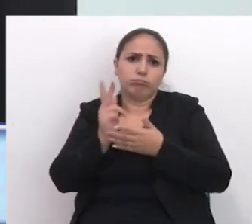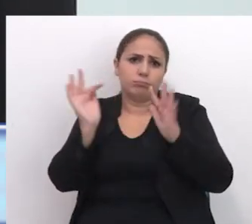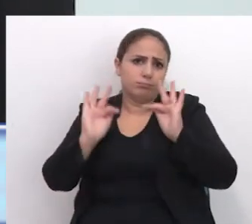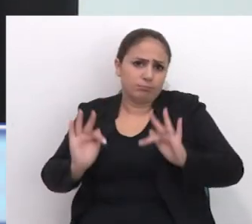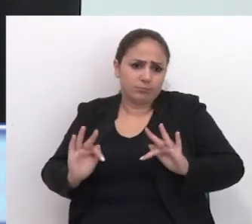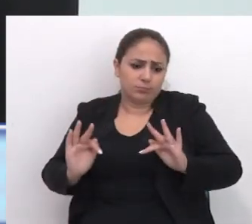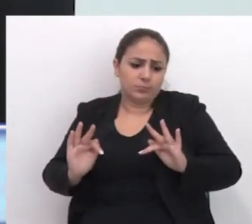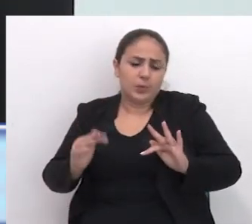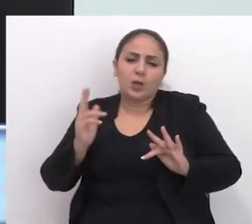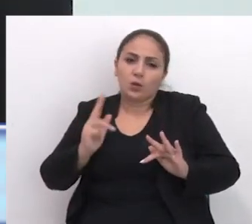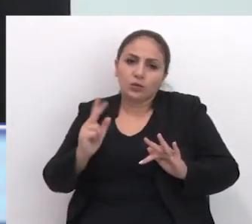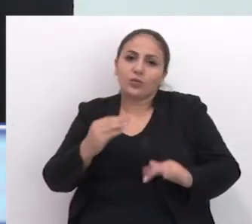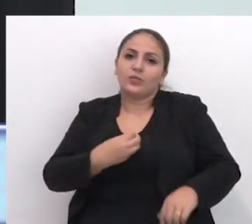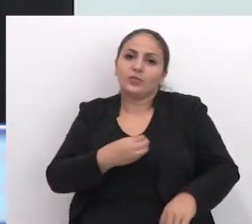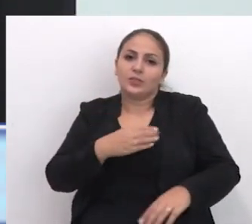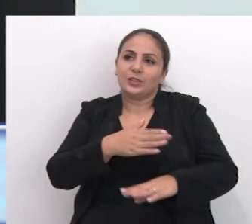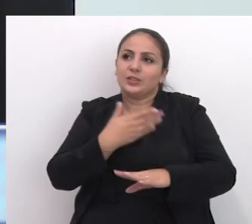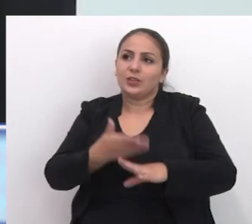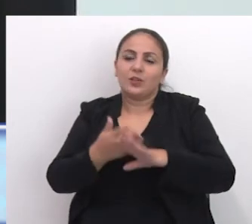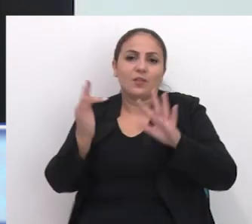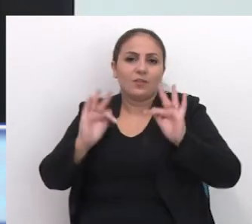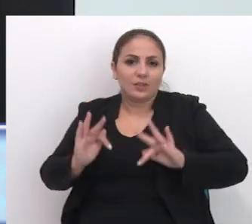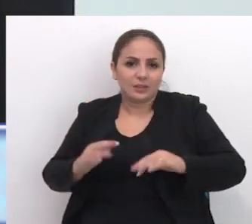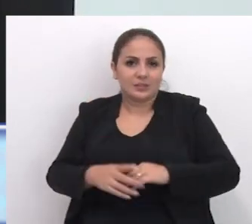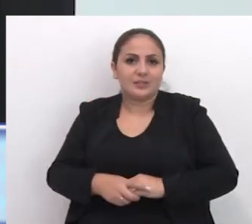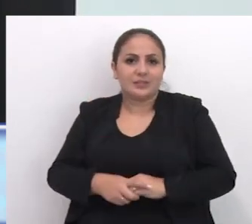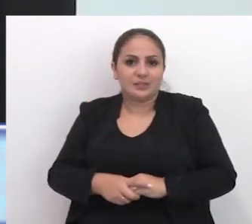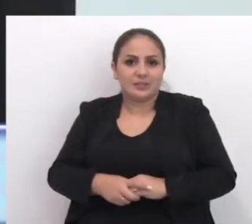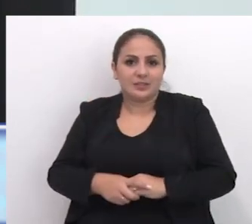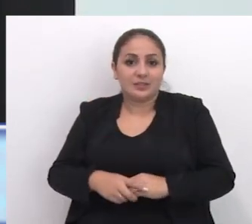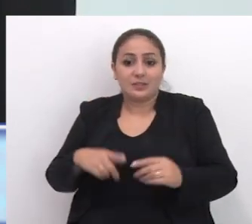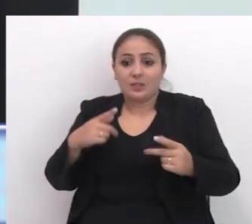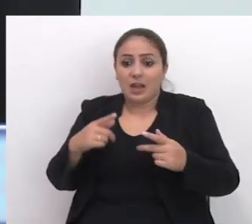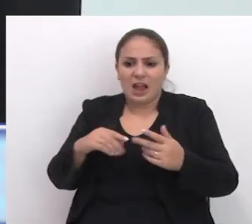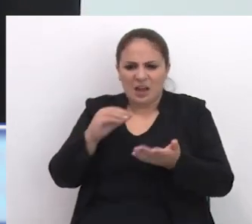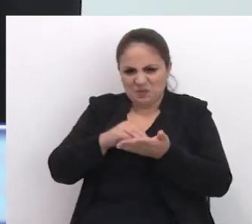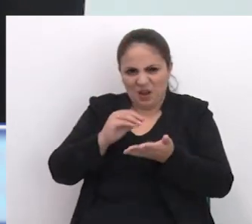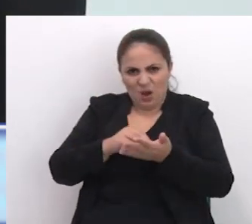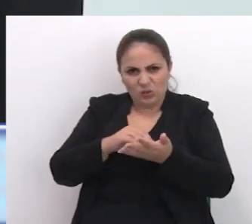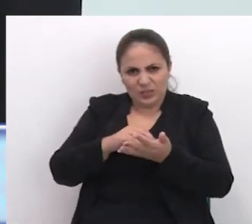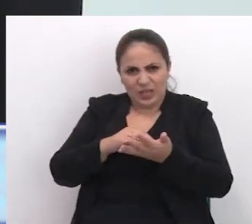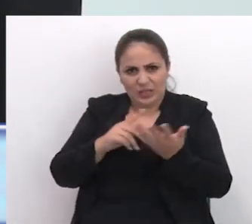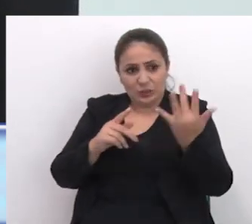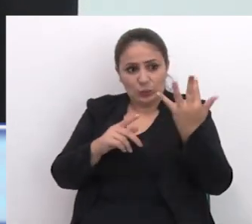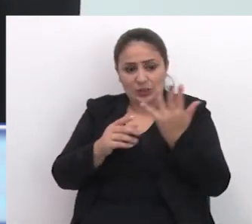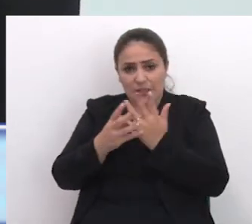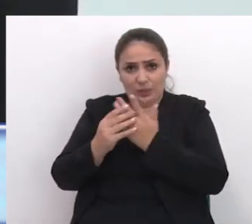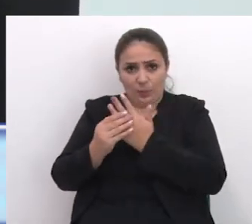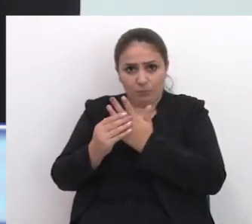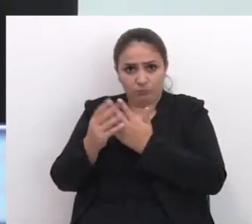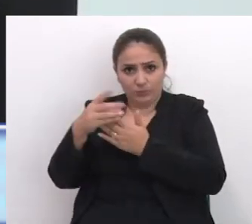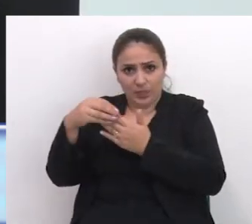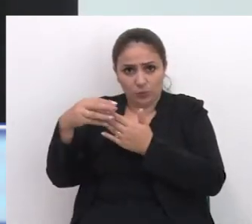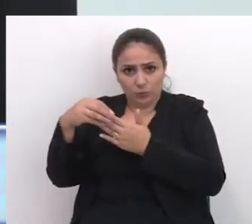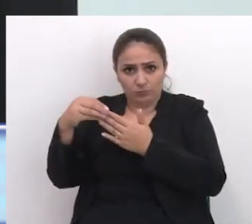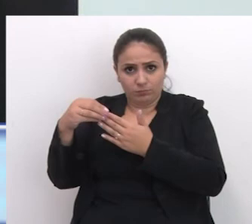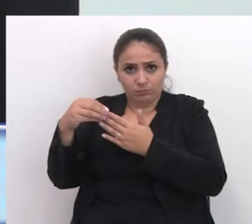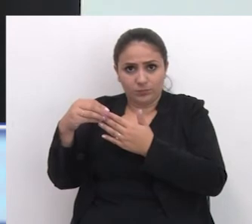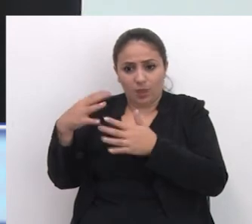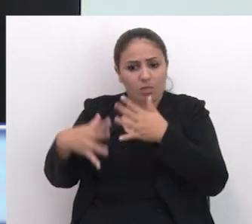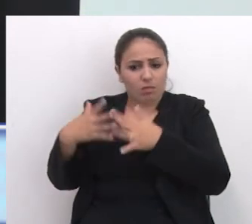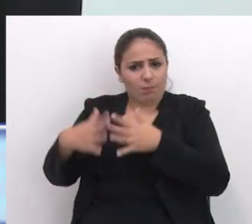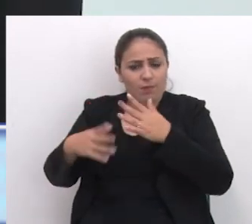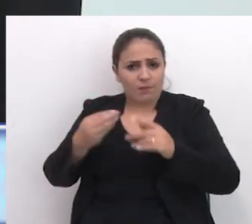feliz e assim ela seguiu a vida inteira dela, feliz. Ela não deixou sim. que a falta dos dedos na mão atrapalhassem a vida dela,